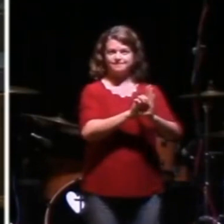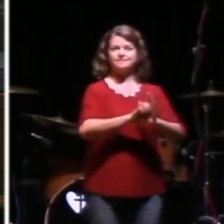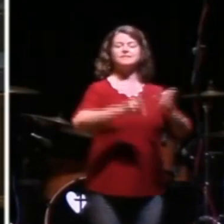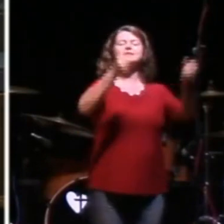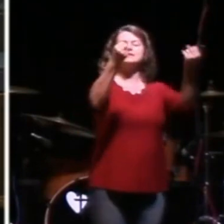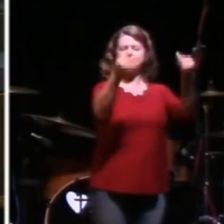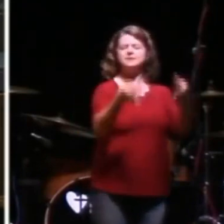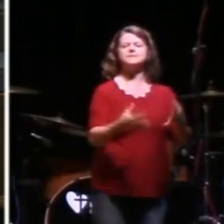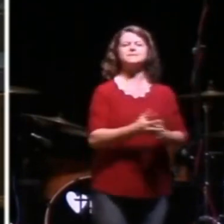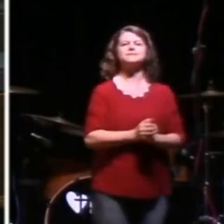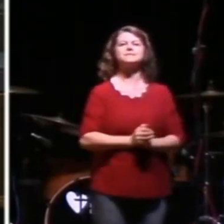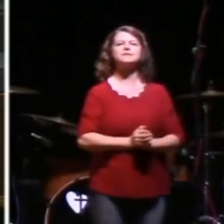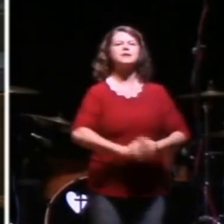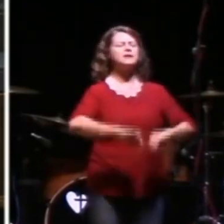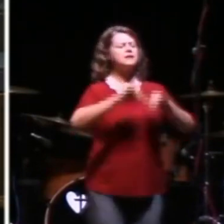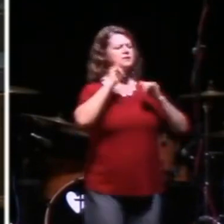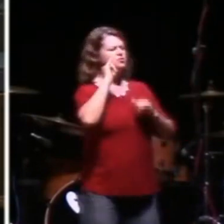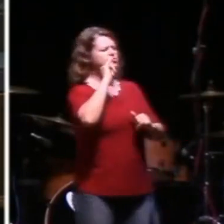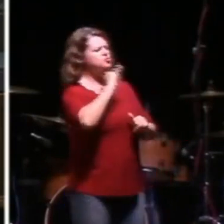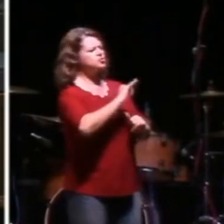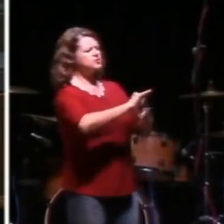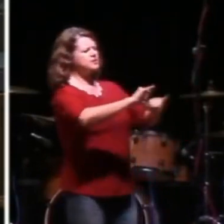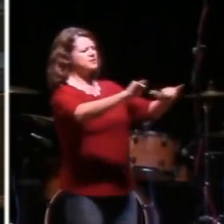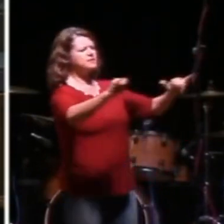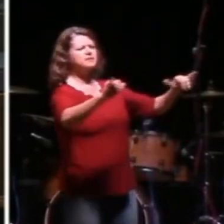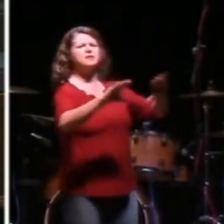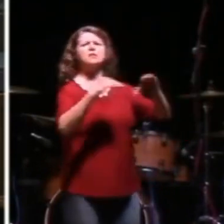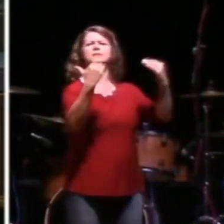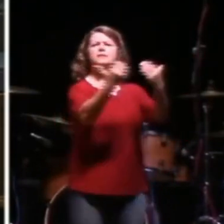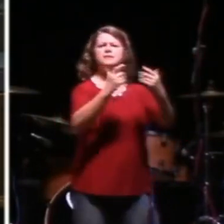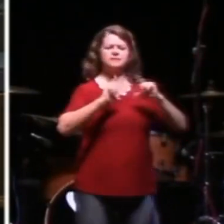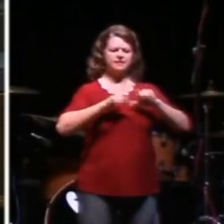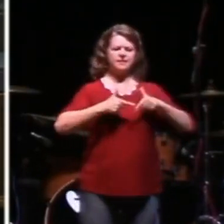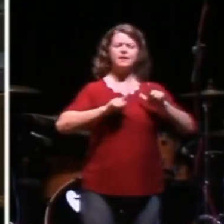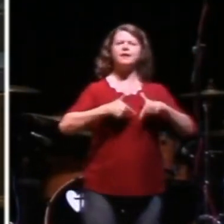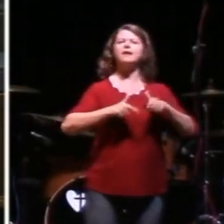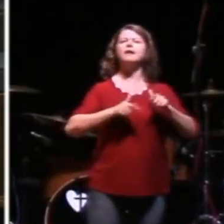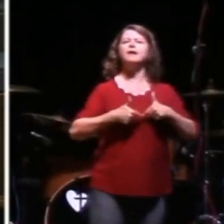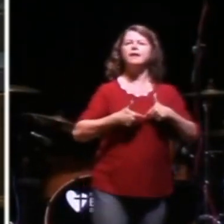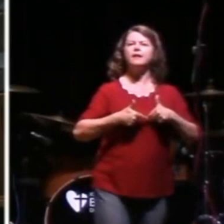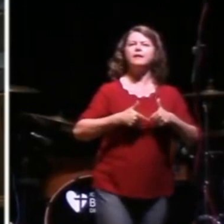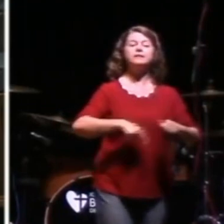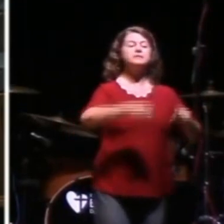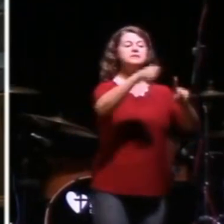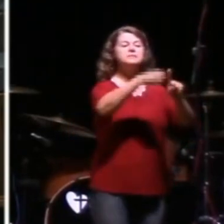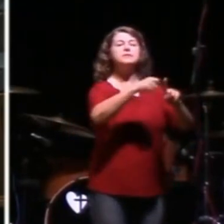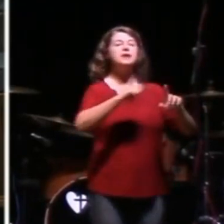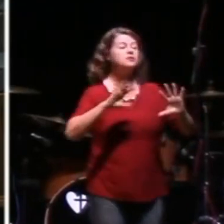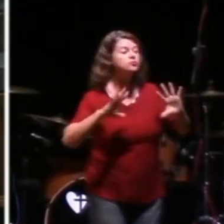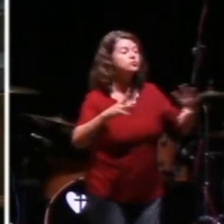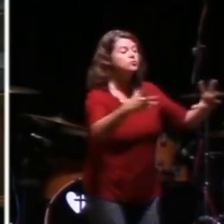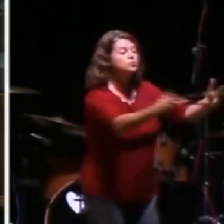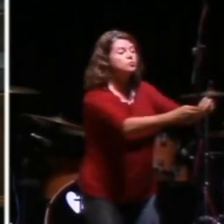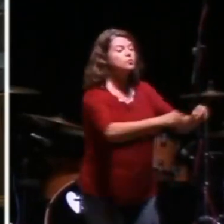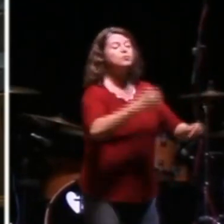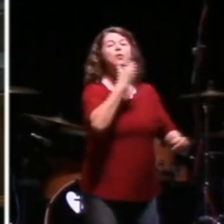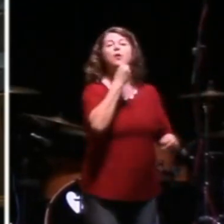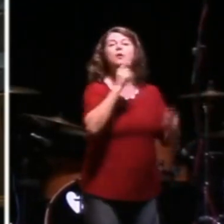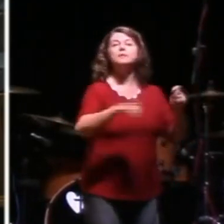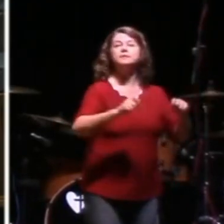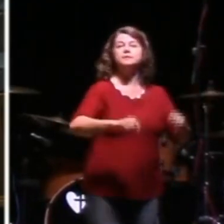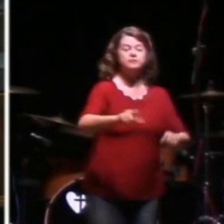de toda a comunidade de israel que no décimo dia deste mês todo homem deverá separar um cordeiro ou um cabrito